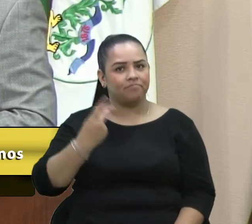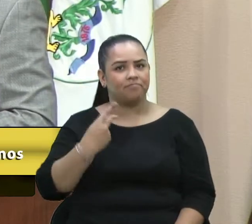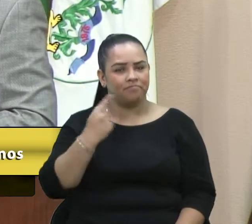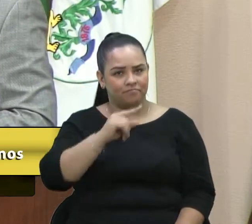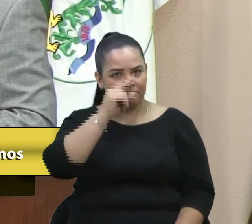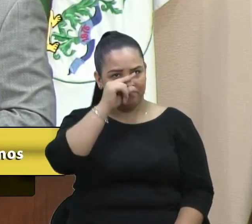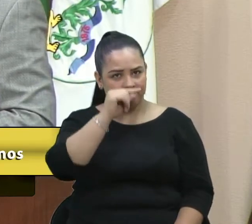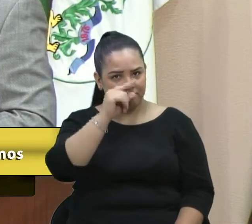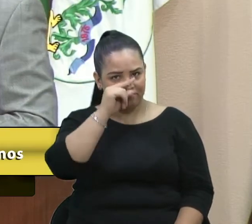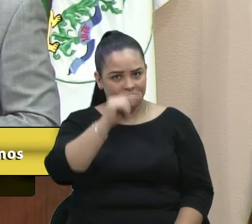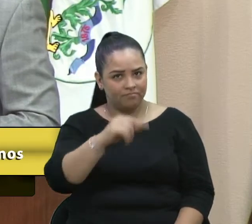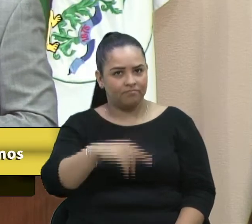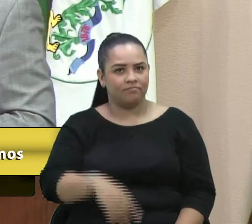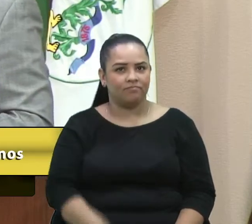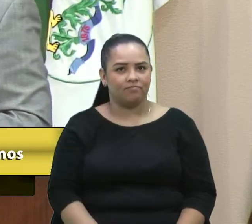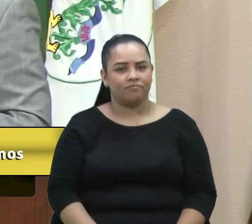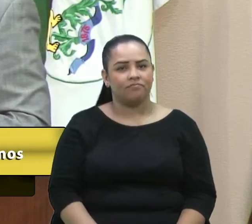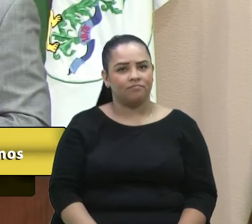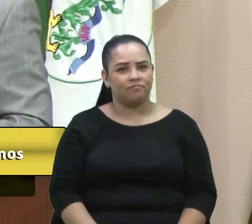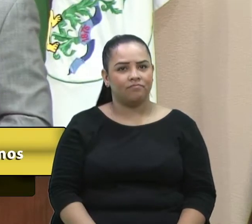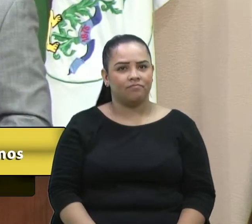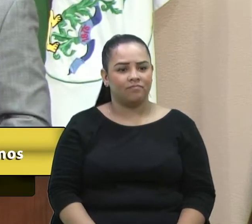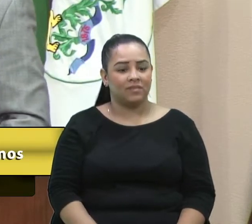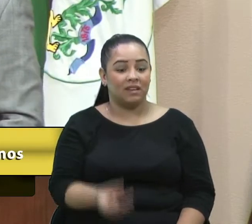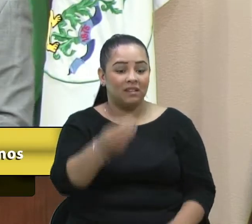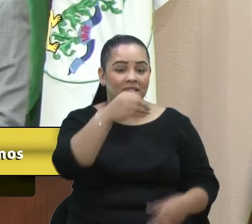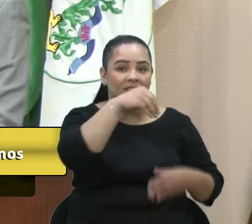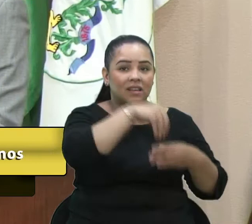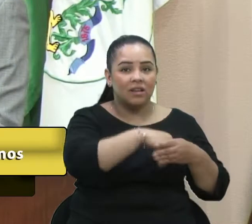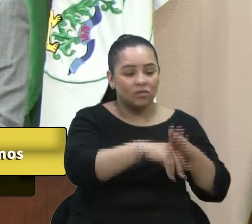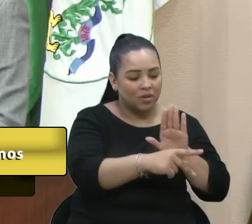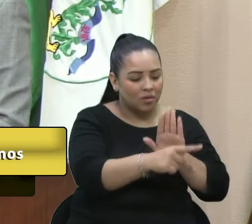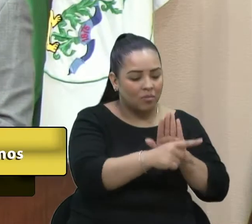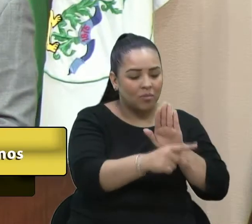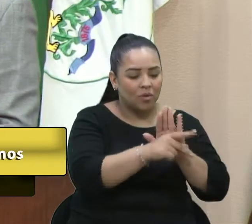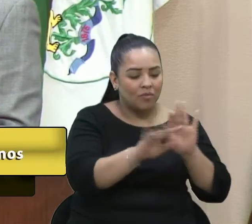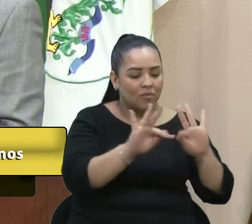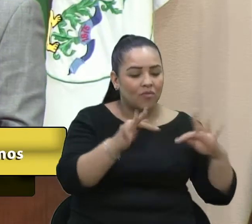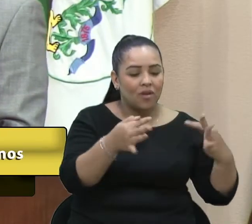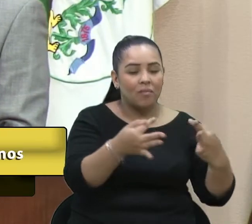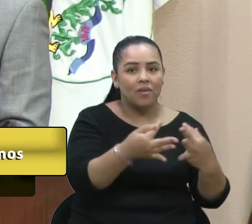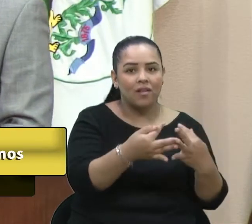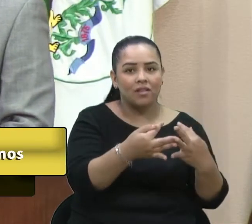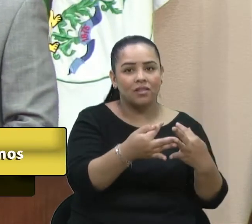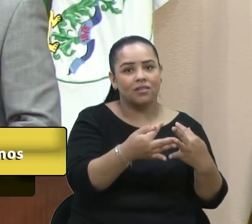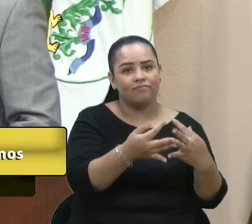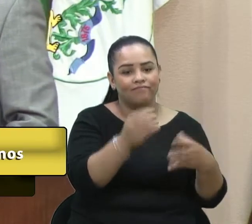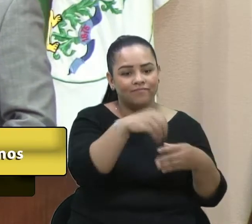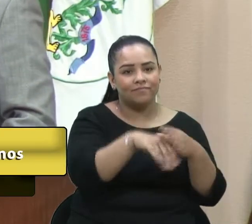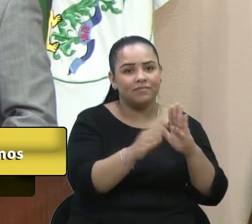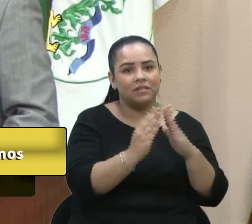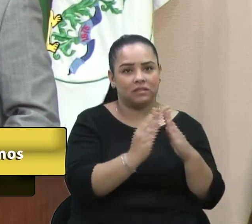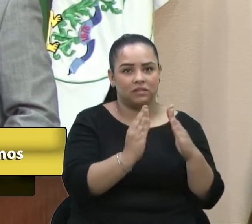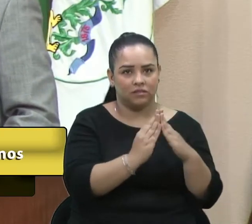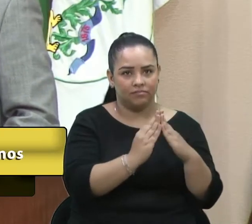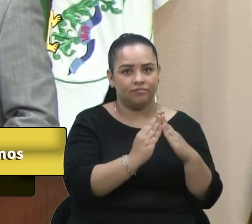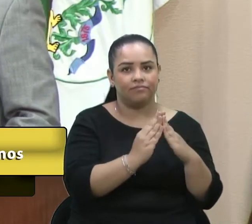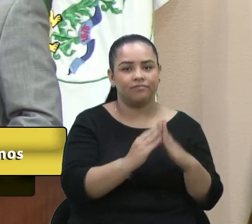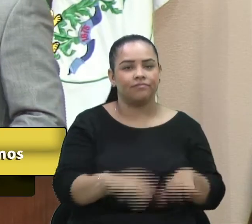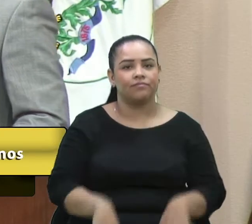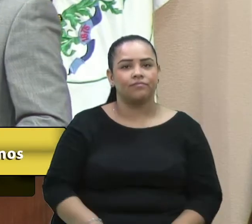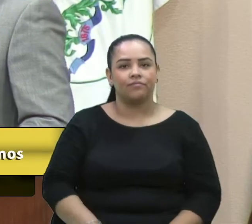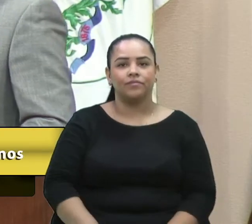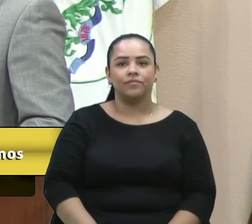Fantinel, agressores, dentro da própria família. Aí, um